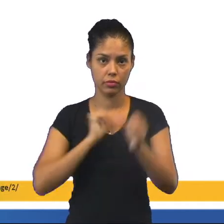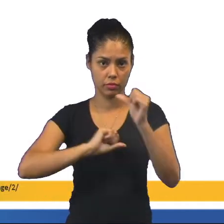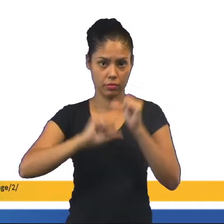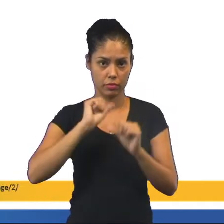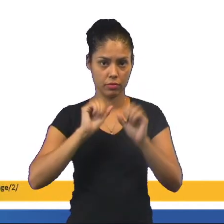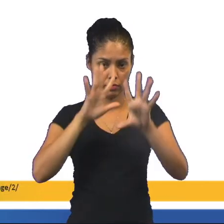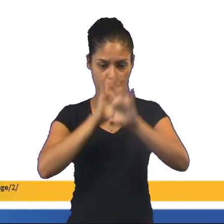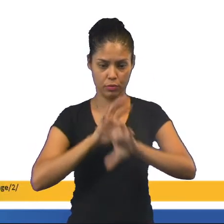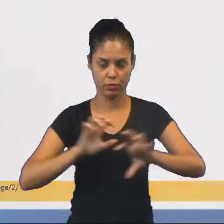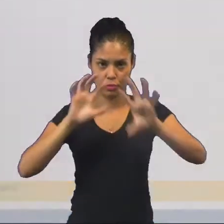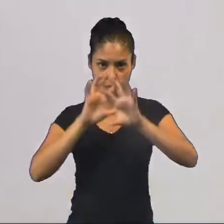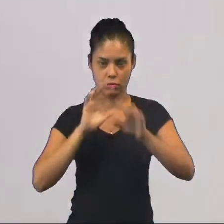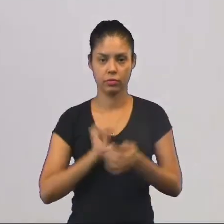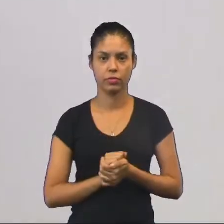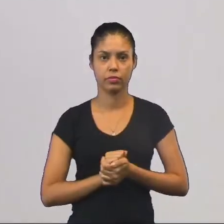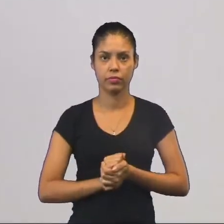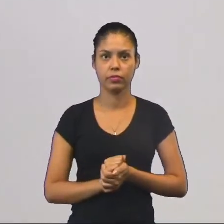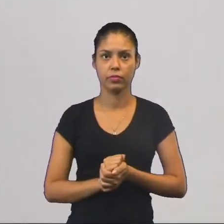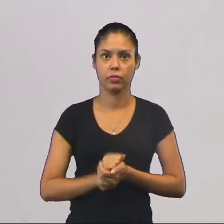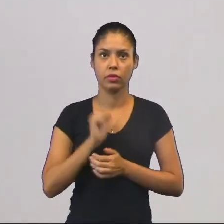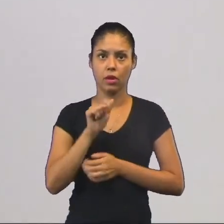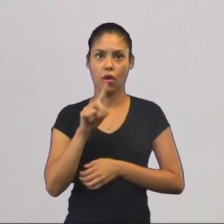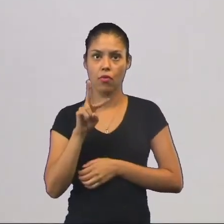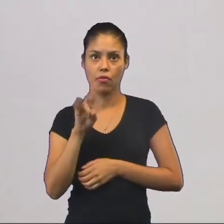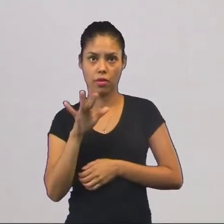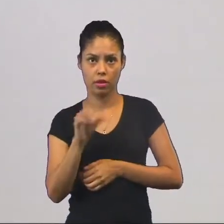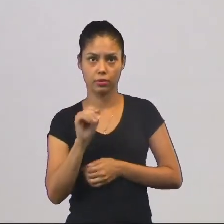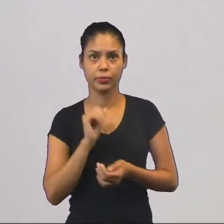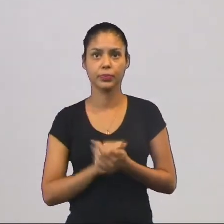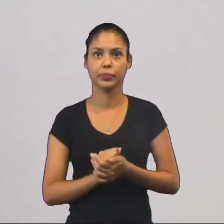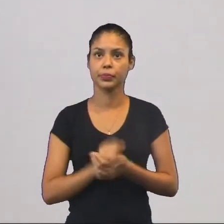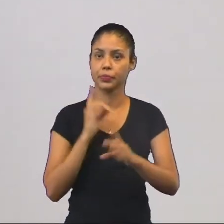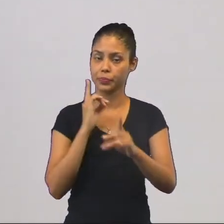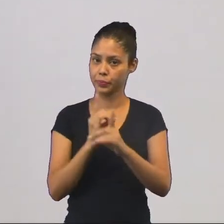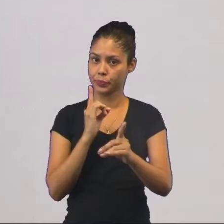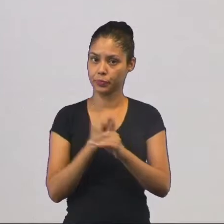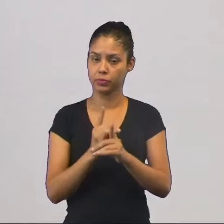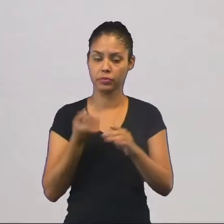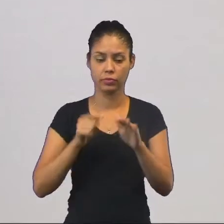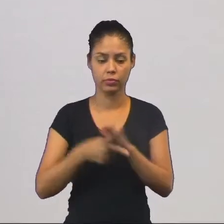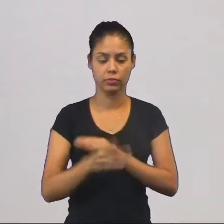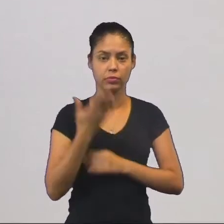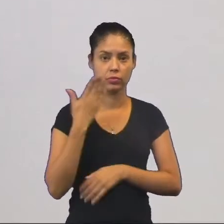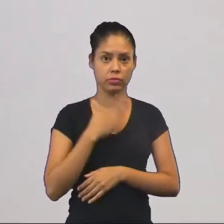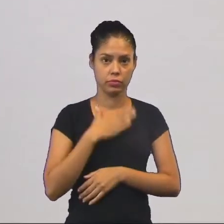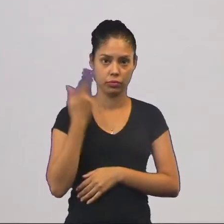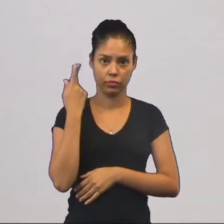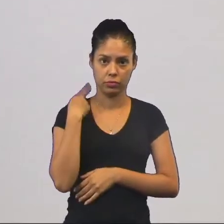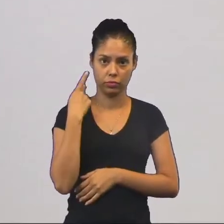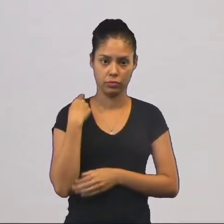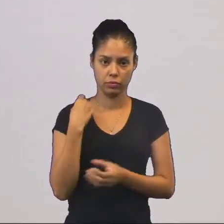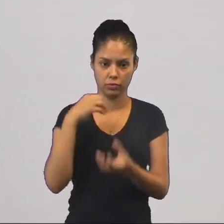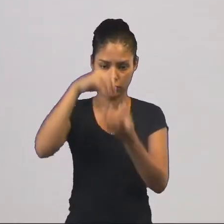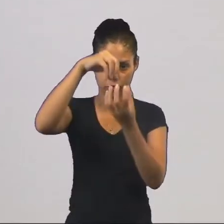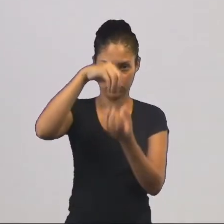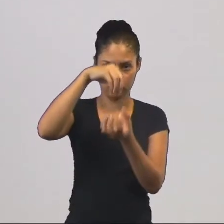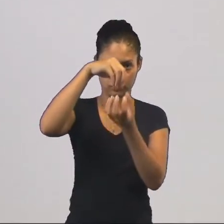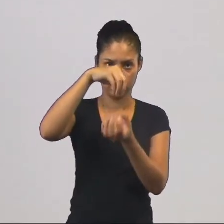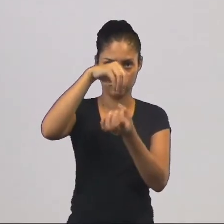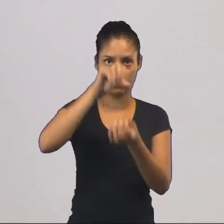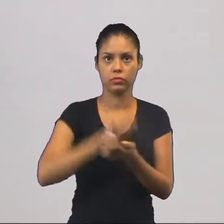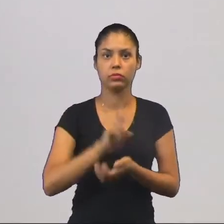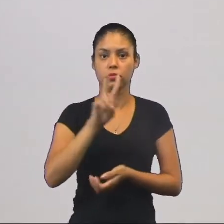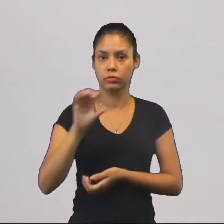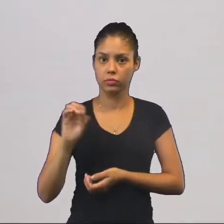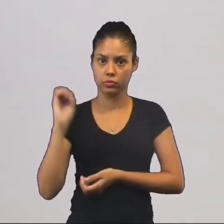trocas gasosas, ou seja, são nos alvéolos que ficam localizados no interior do nosso pulmão, que é como se fosse um saquinho, que